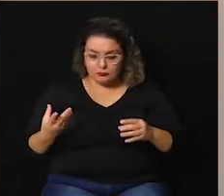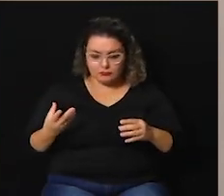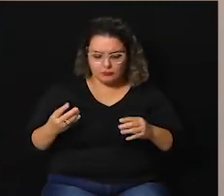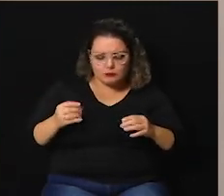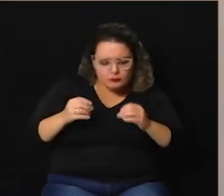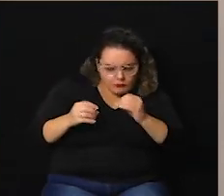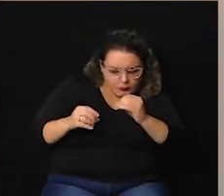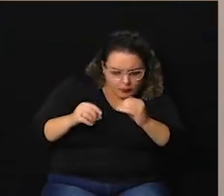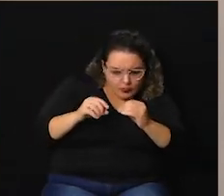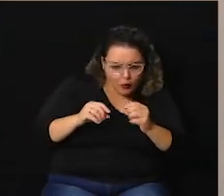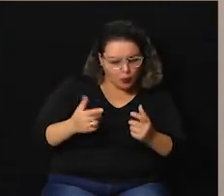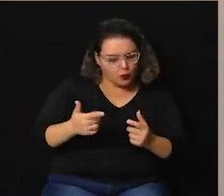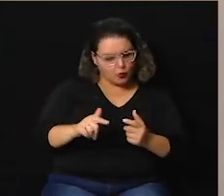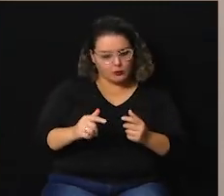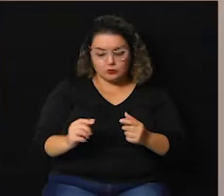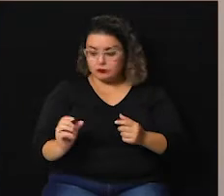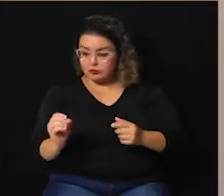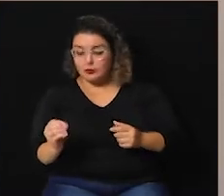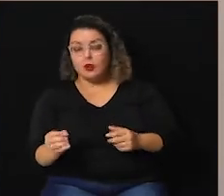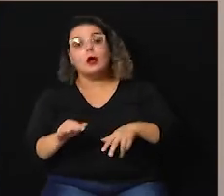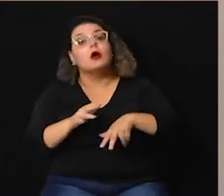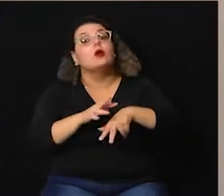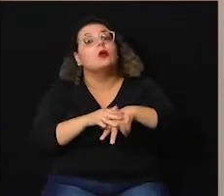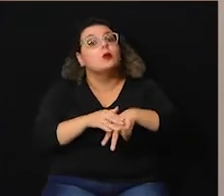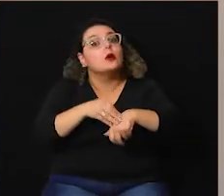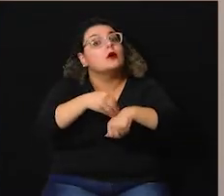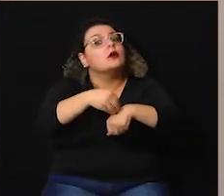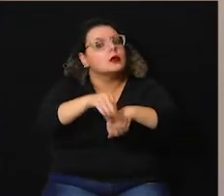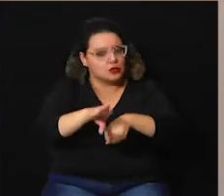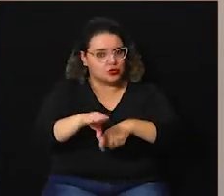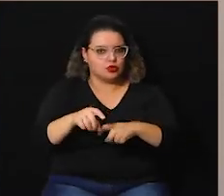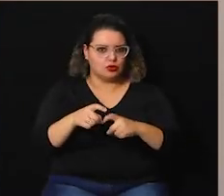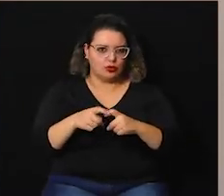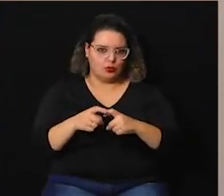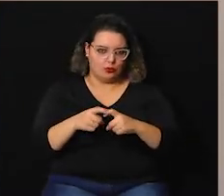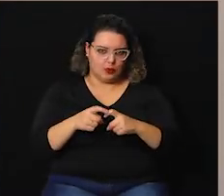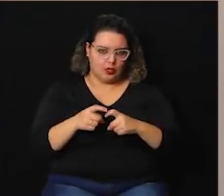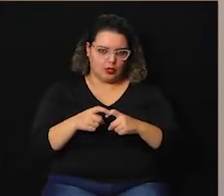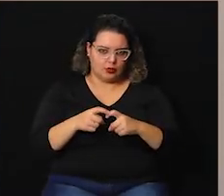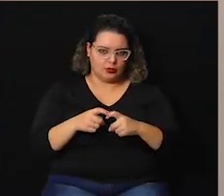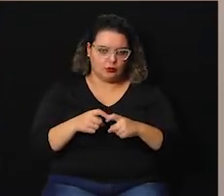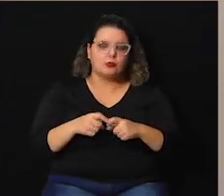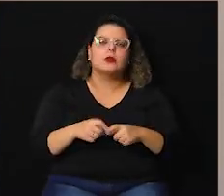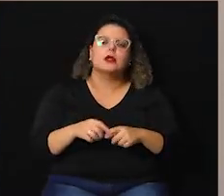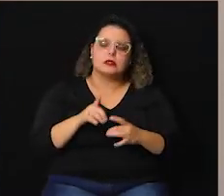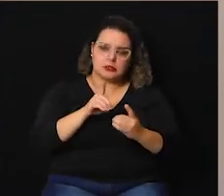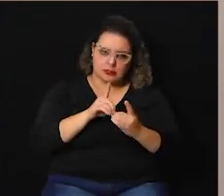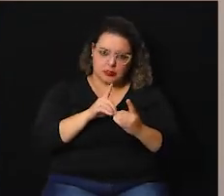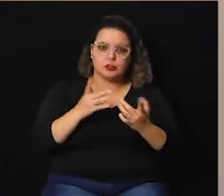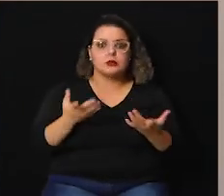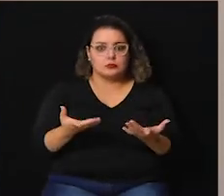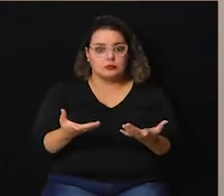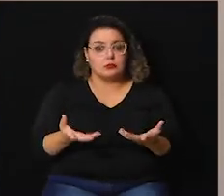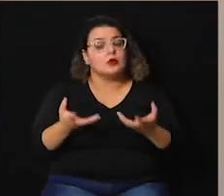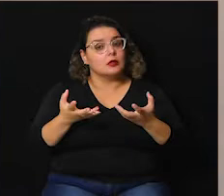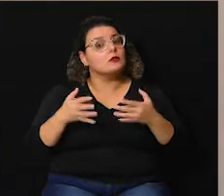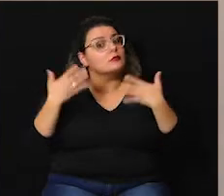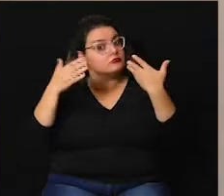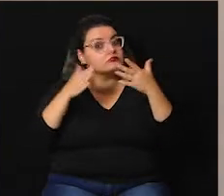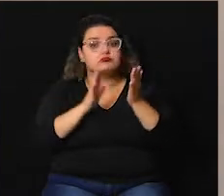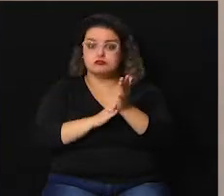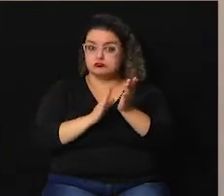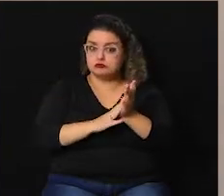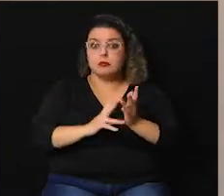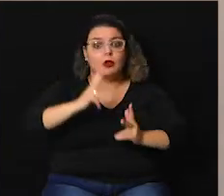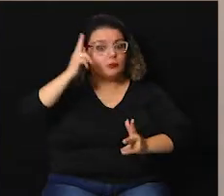e encaminha o seu cliente para o médico, para que ele seja atendido. Então, eu queria fazer esse